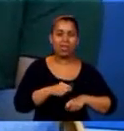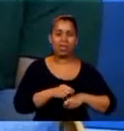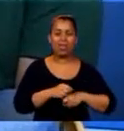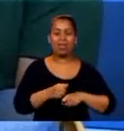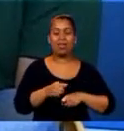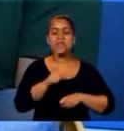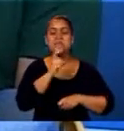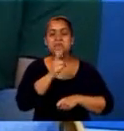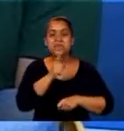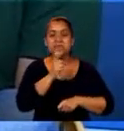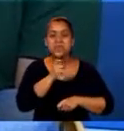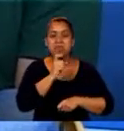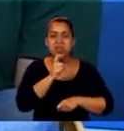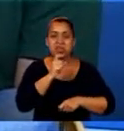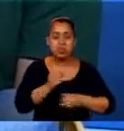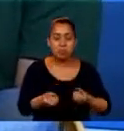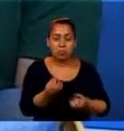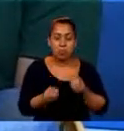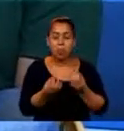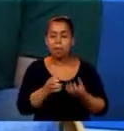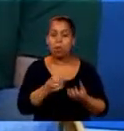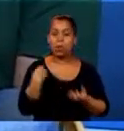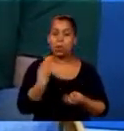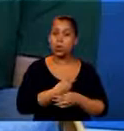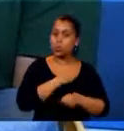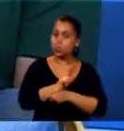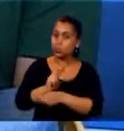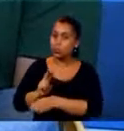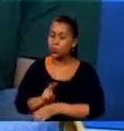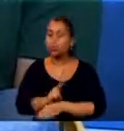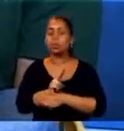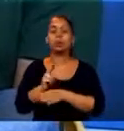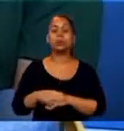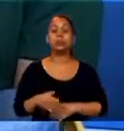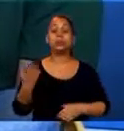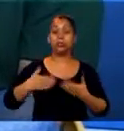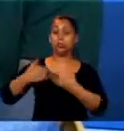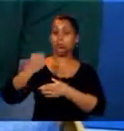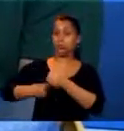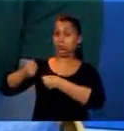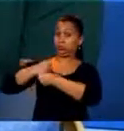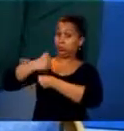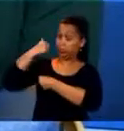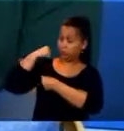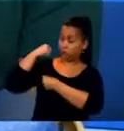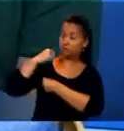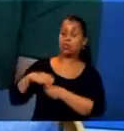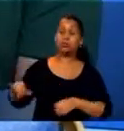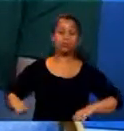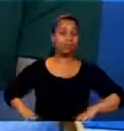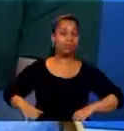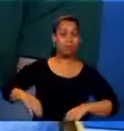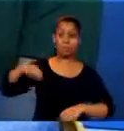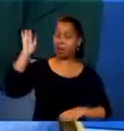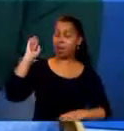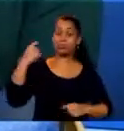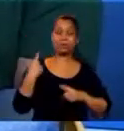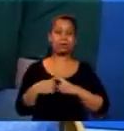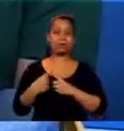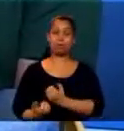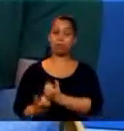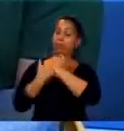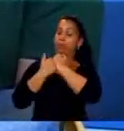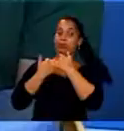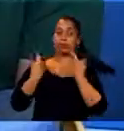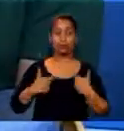Durante todos esses anos, desde da gestão passada, foi a época que a gente mais sofreu, porque a gente não